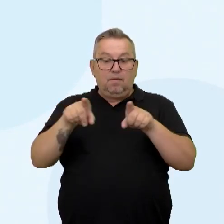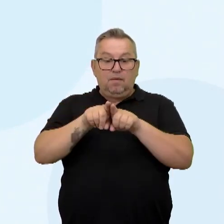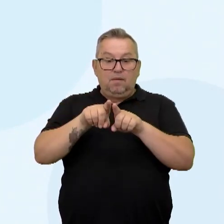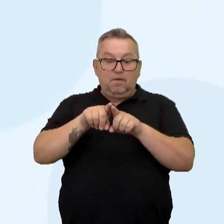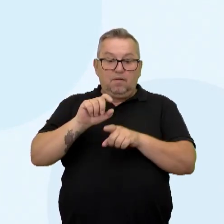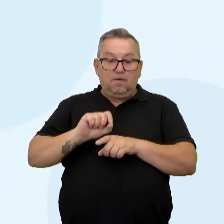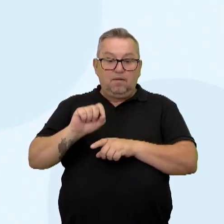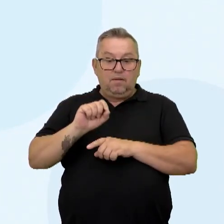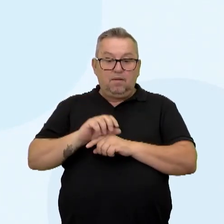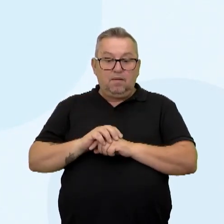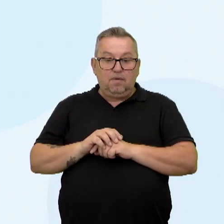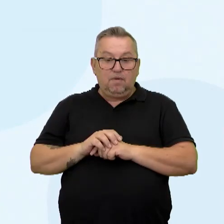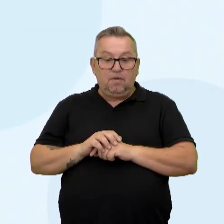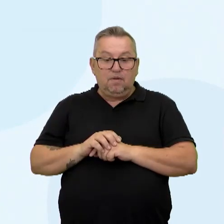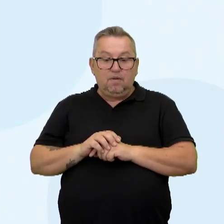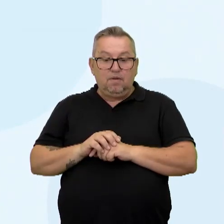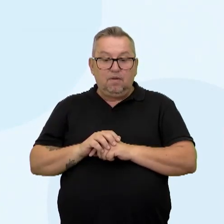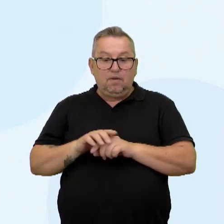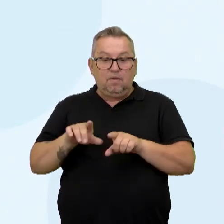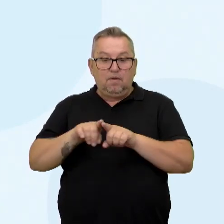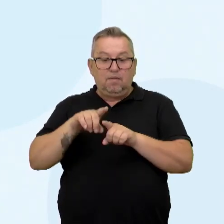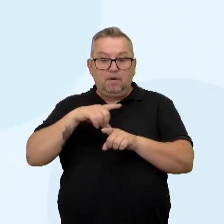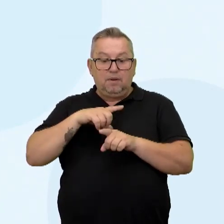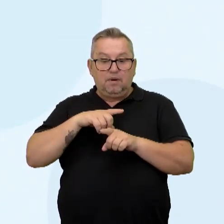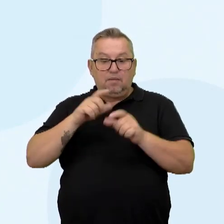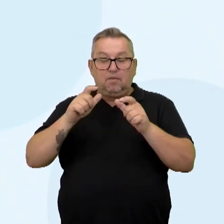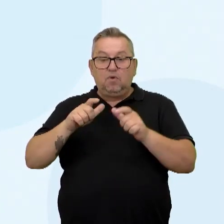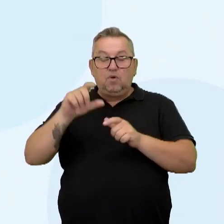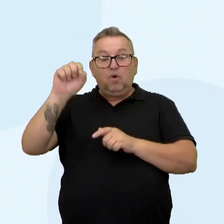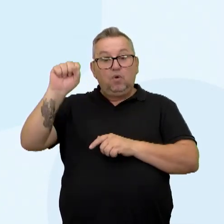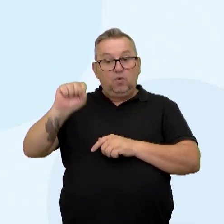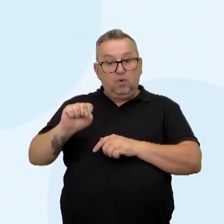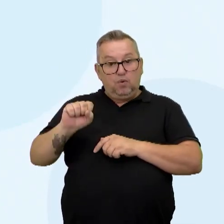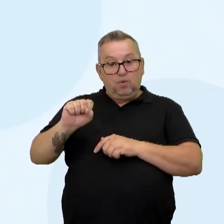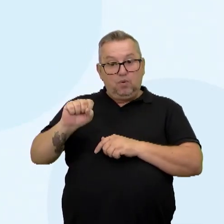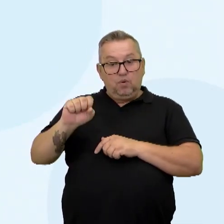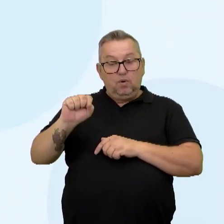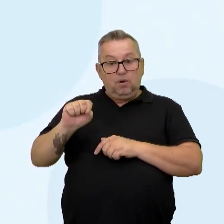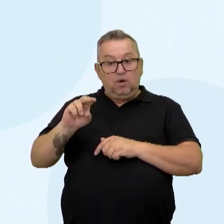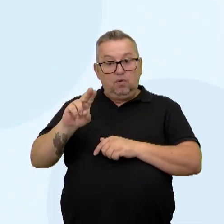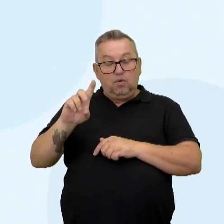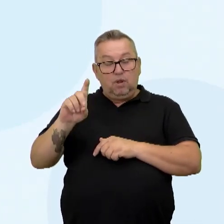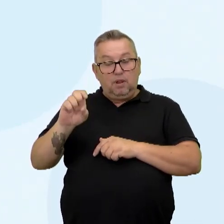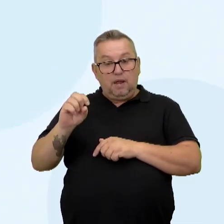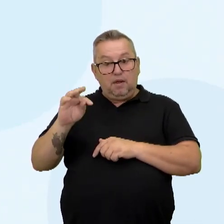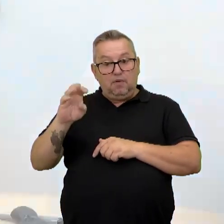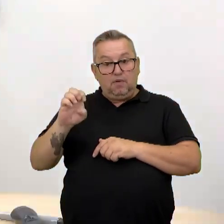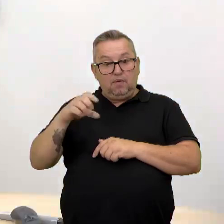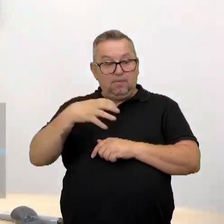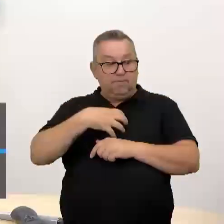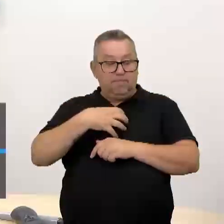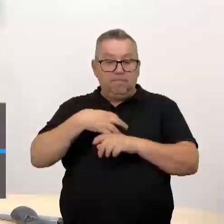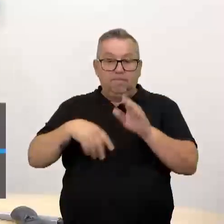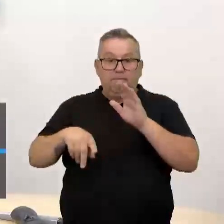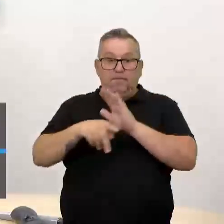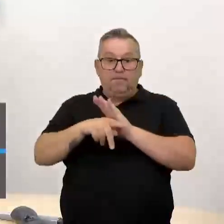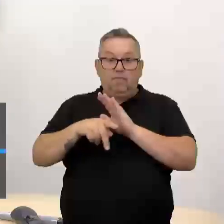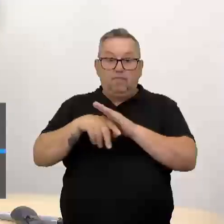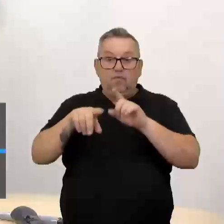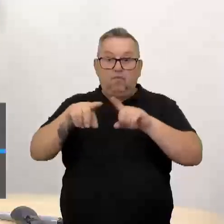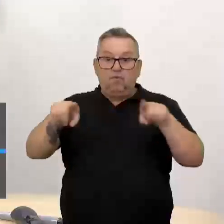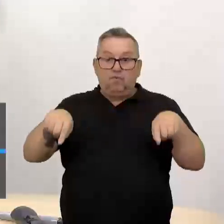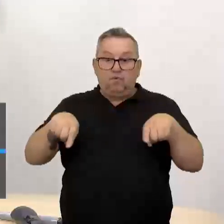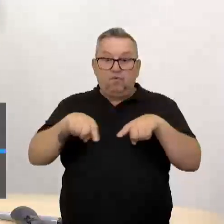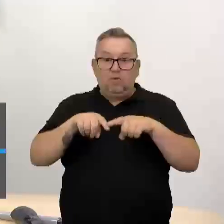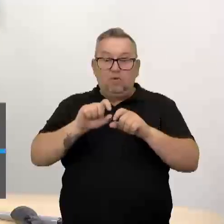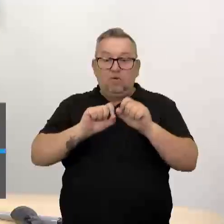o norte e o nordeste, e também temos aí na região sul e sudeste, né. Com essas características de solo, né, o Brasil